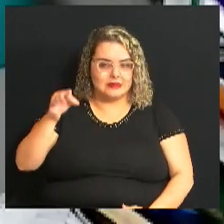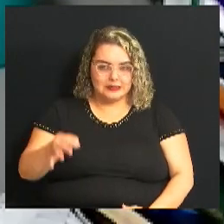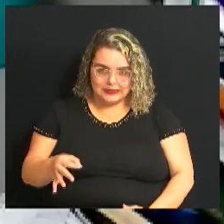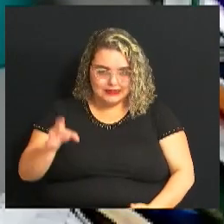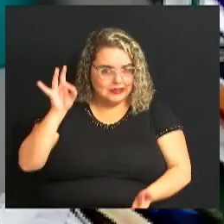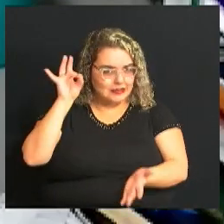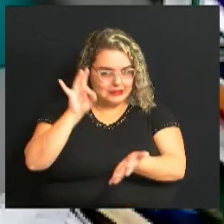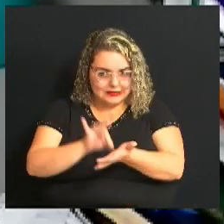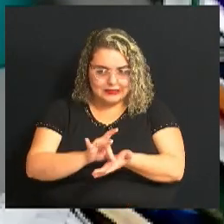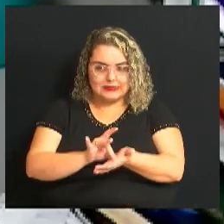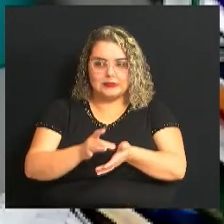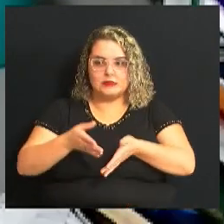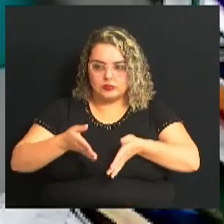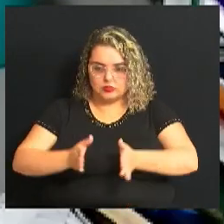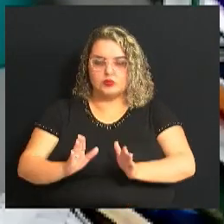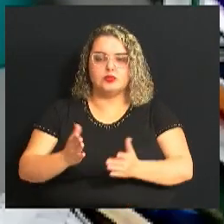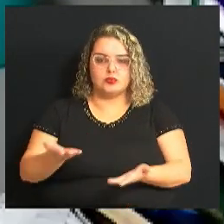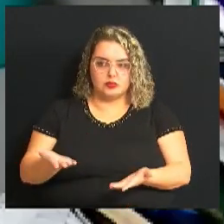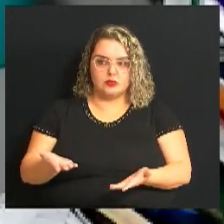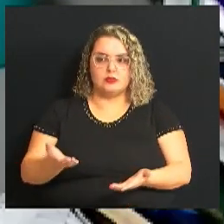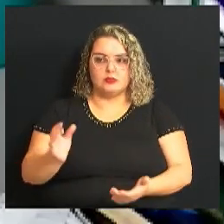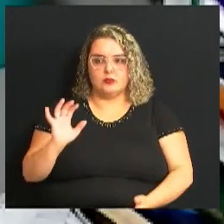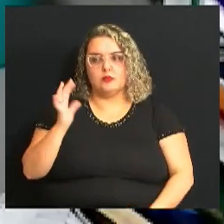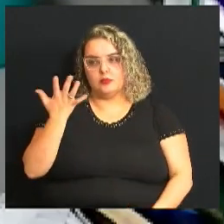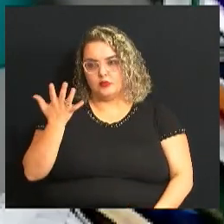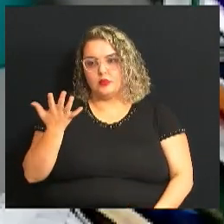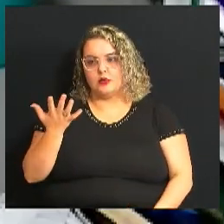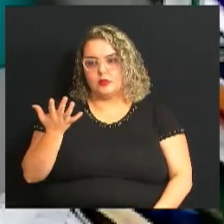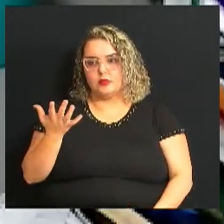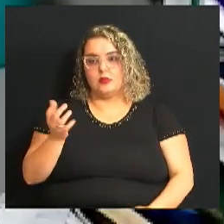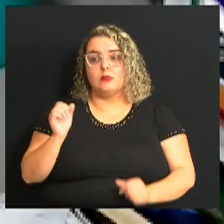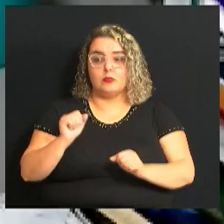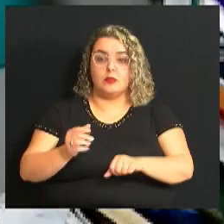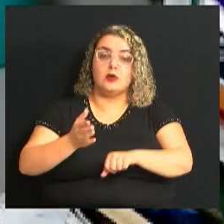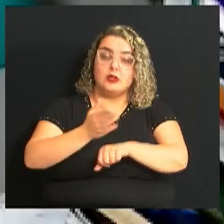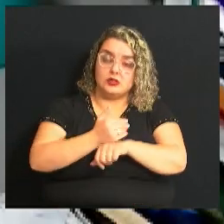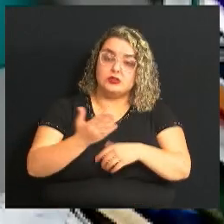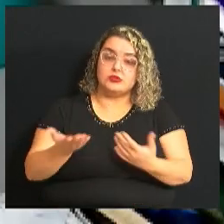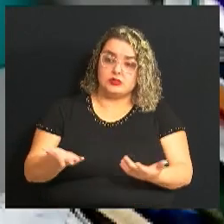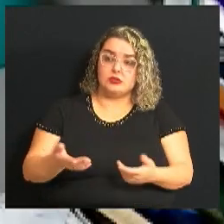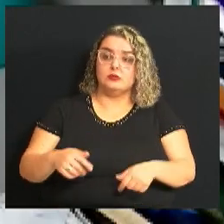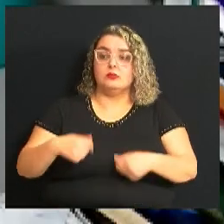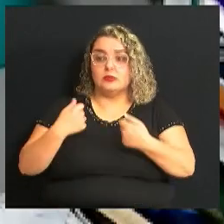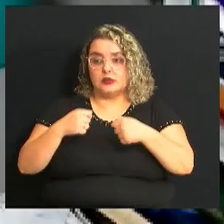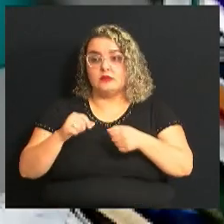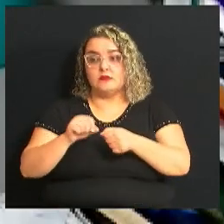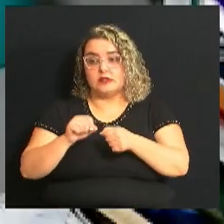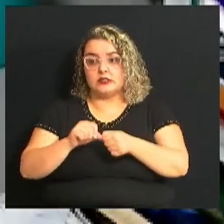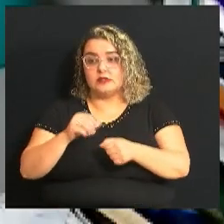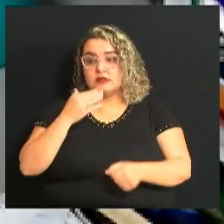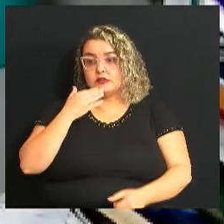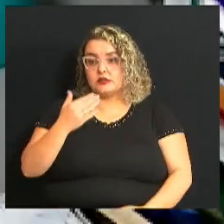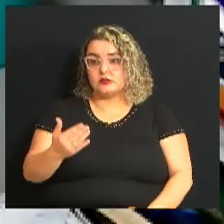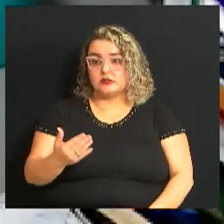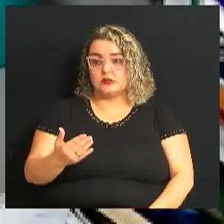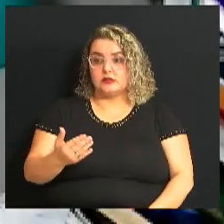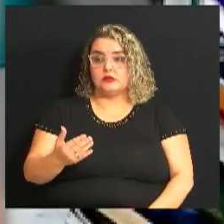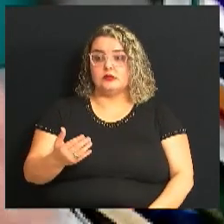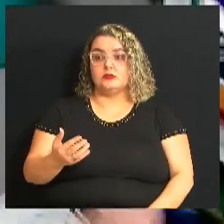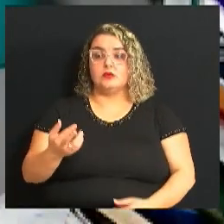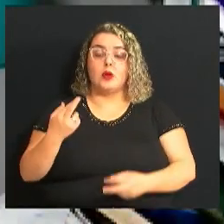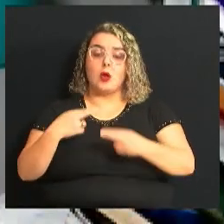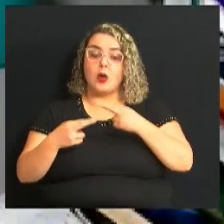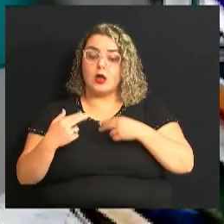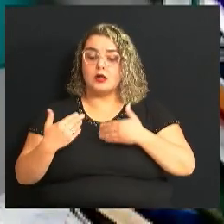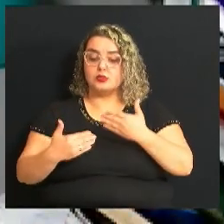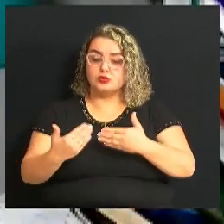exata do momento em que ele vai poder acontecer, né, pode antecipar. Então, é preciso fazer essa solicitação com relação aos